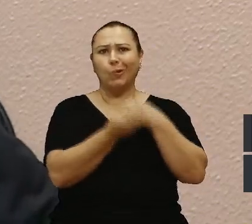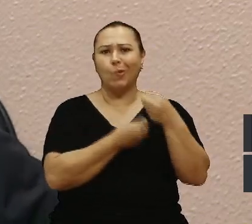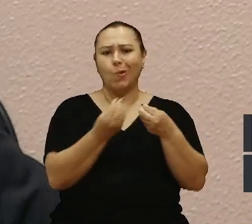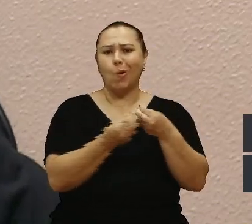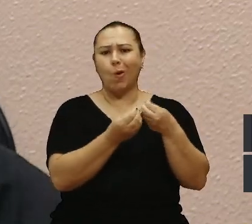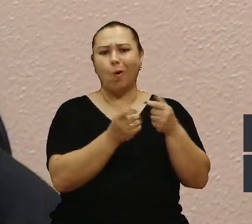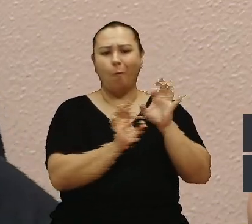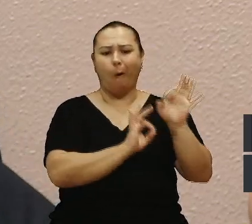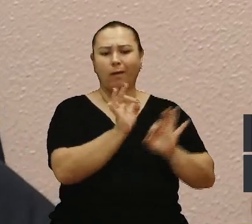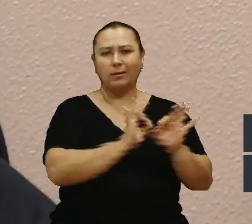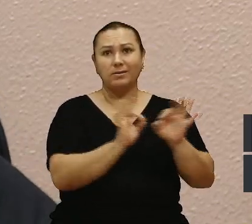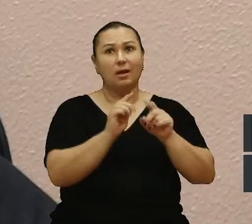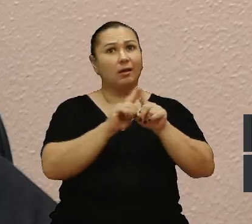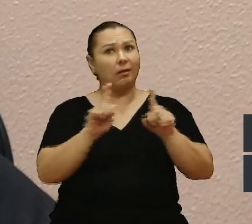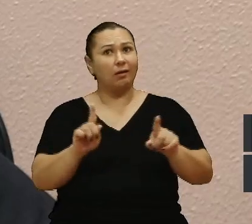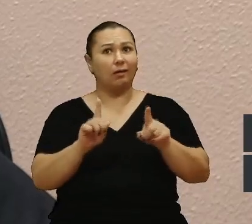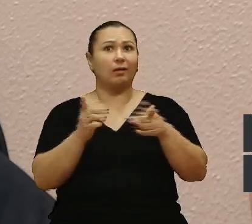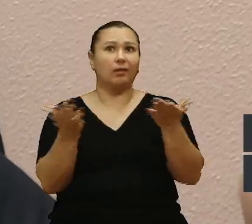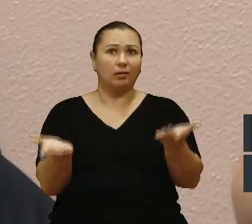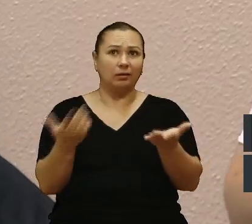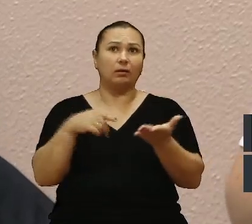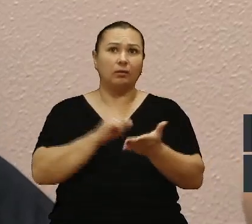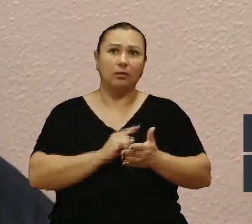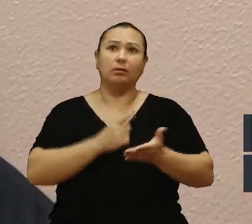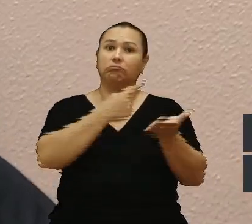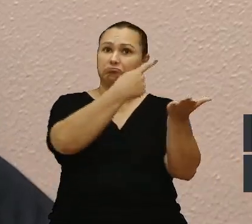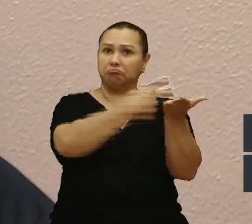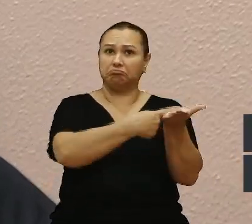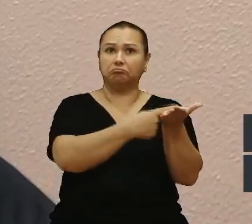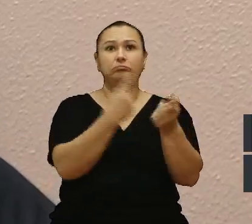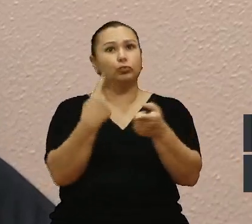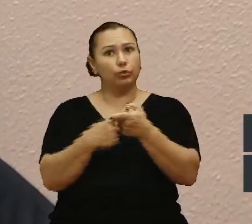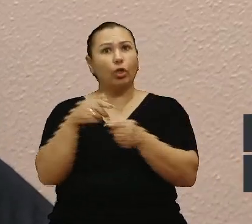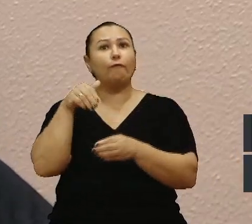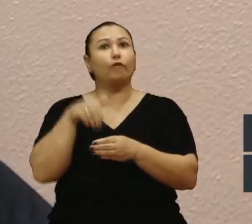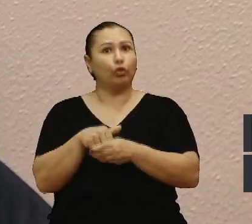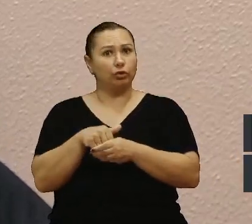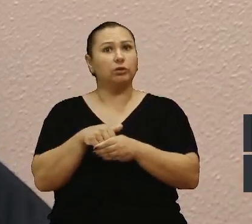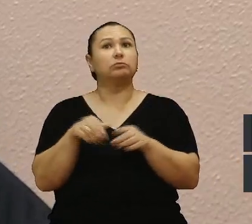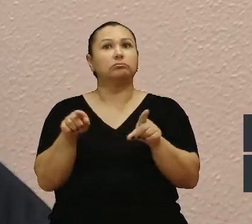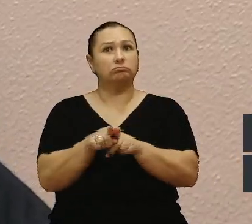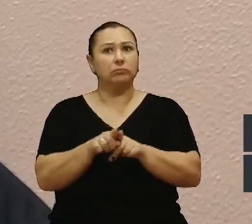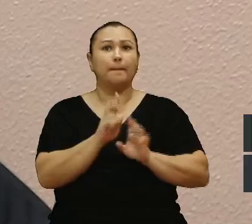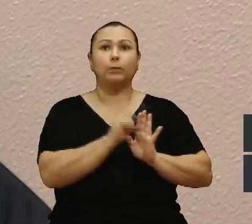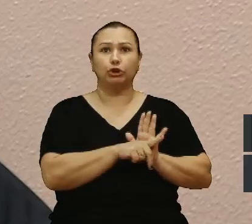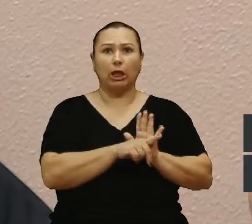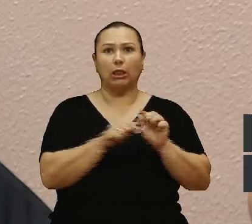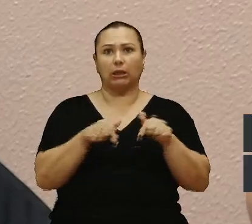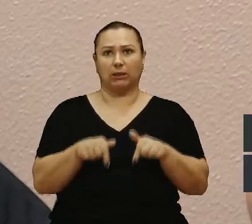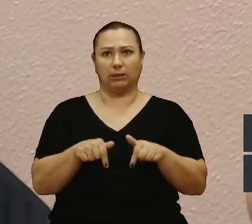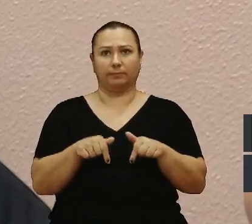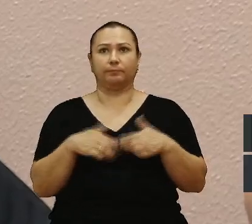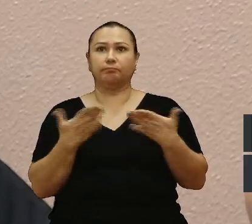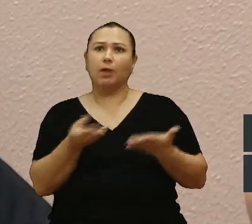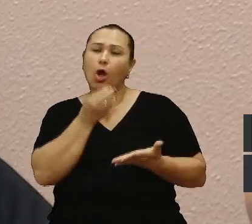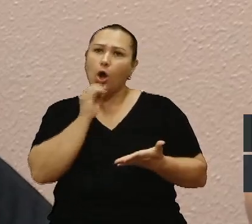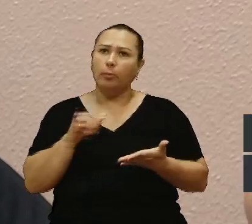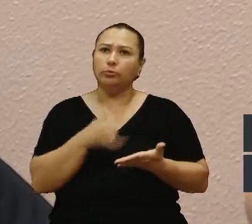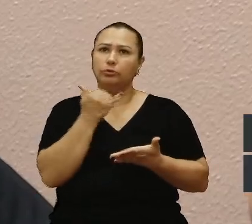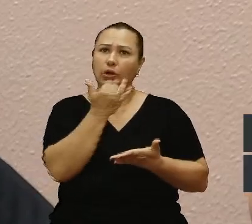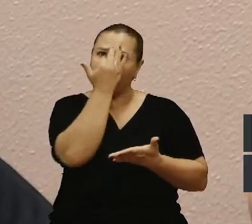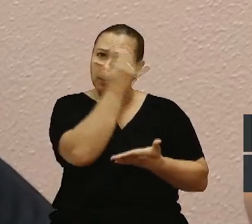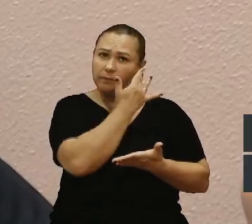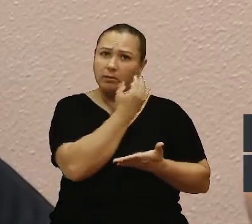conduzida, enfim. E a partir daí a gente conseguiu construir um acordo e por isso estamos votando, inclusive, esses projetos aqui. Nessa oportunidade, o prefeito